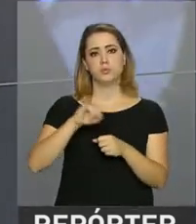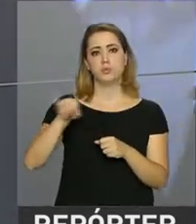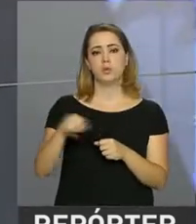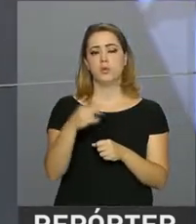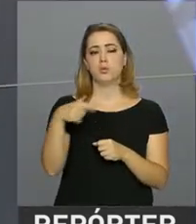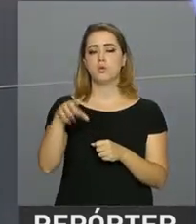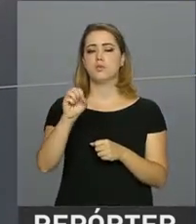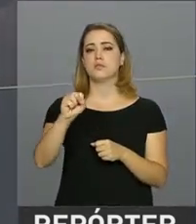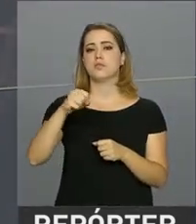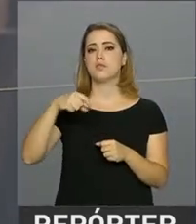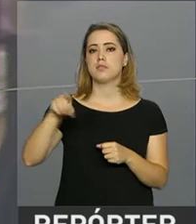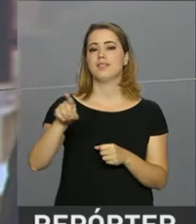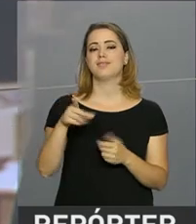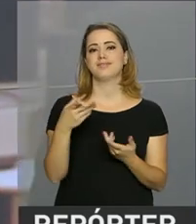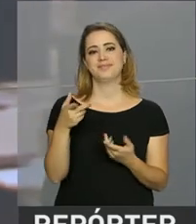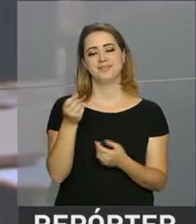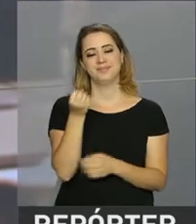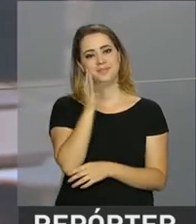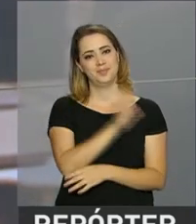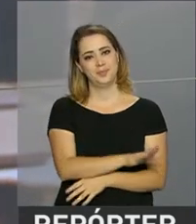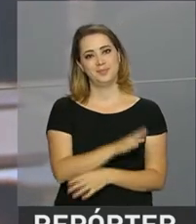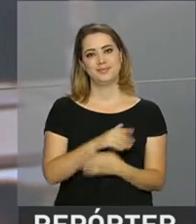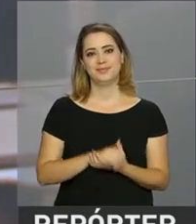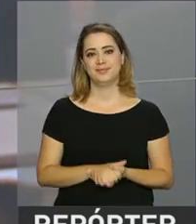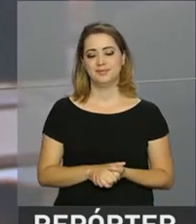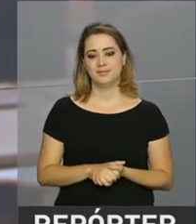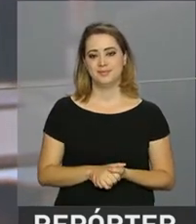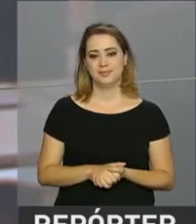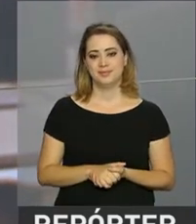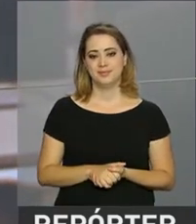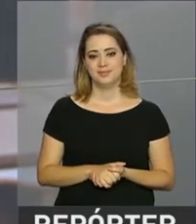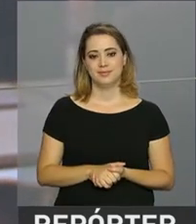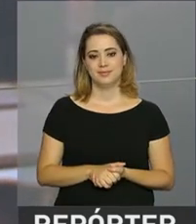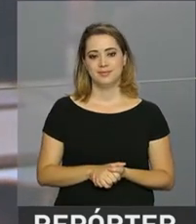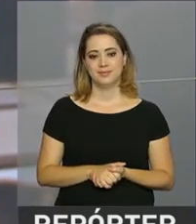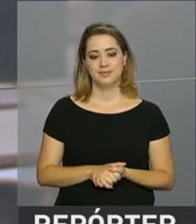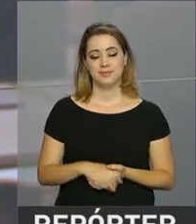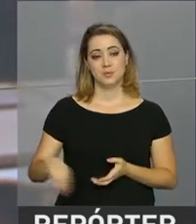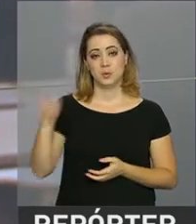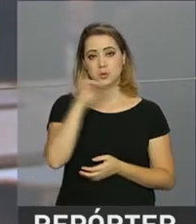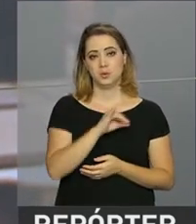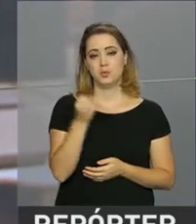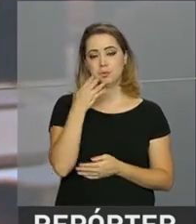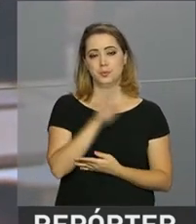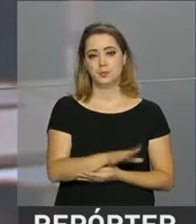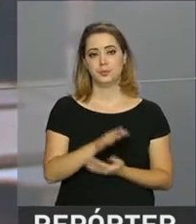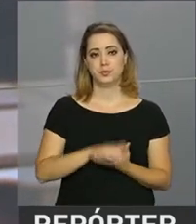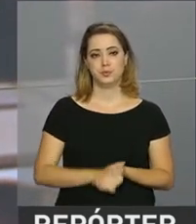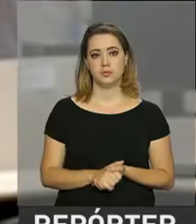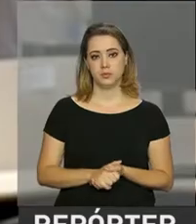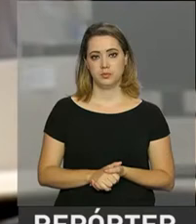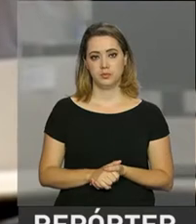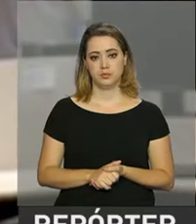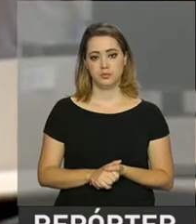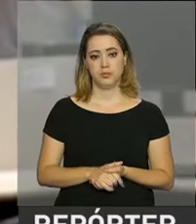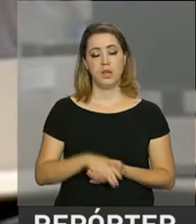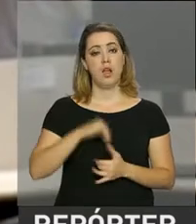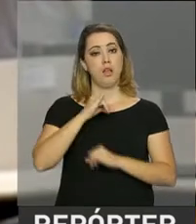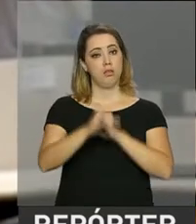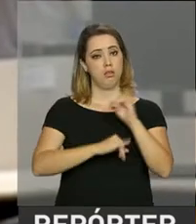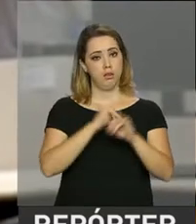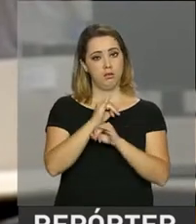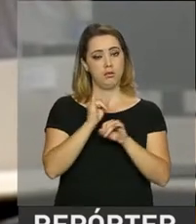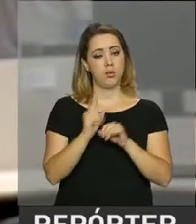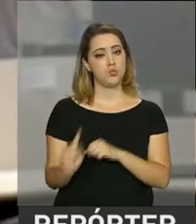filho boa tarde mais uma vez para vocês há meses roberto boa tarde a banda larga fixa foi o